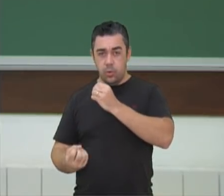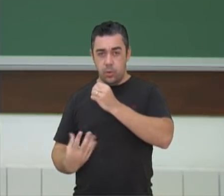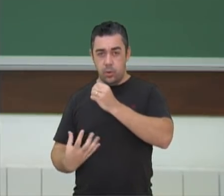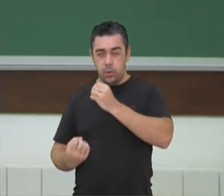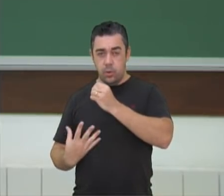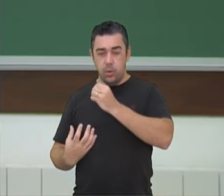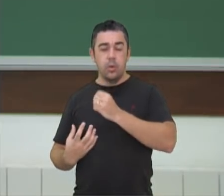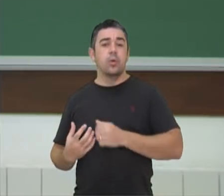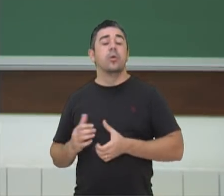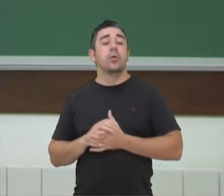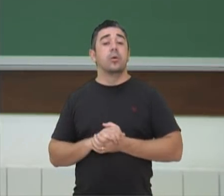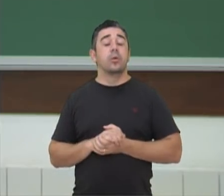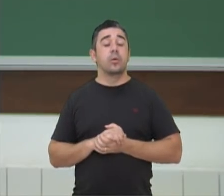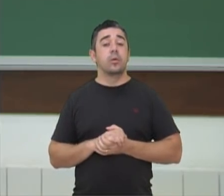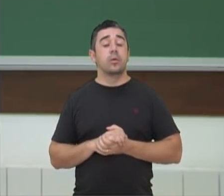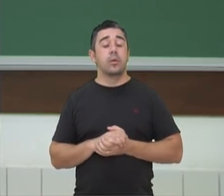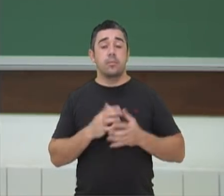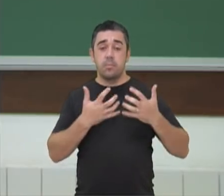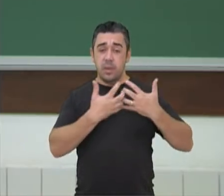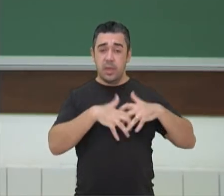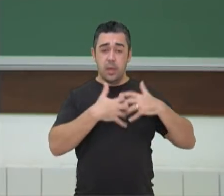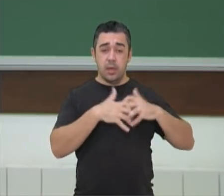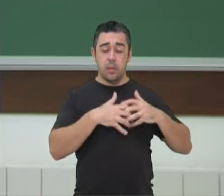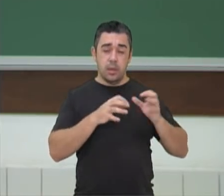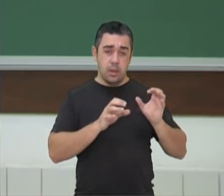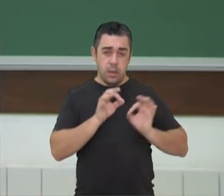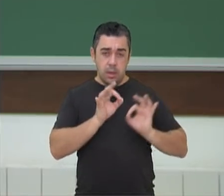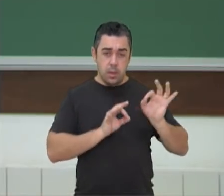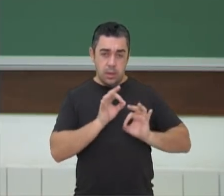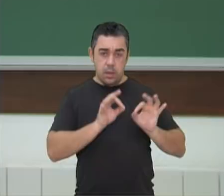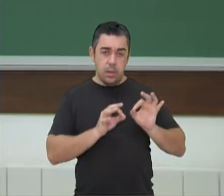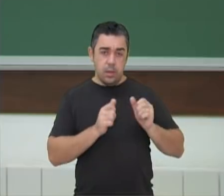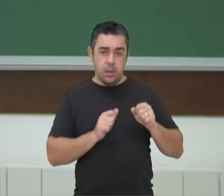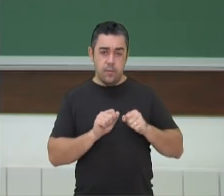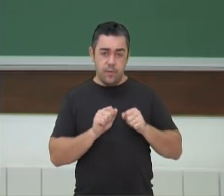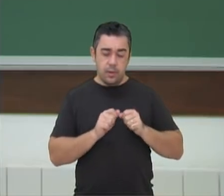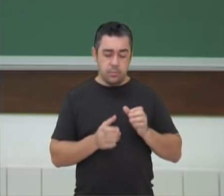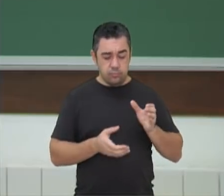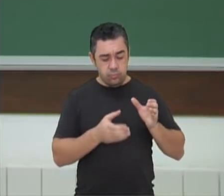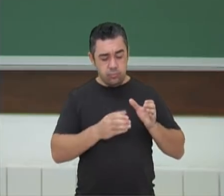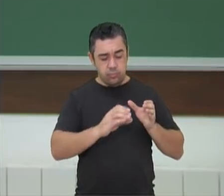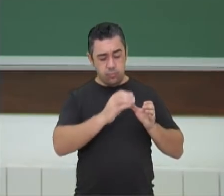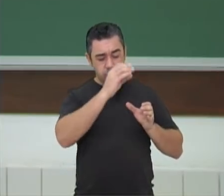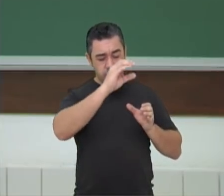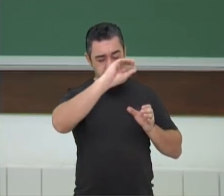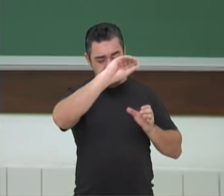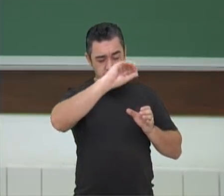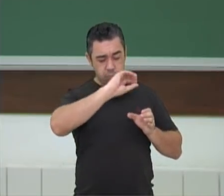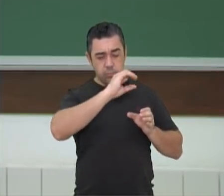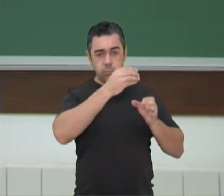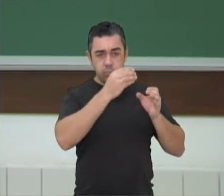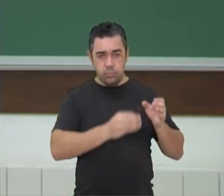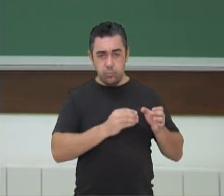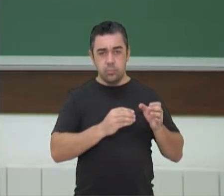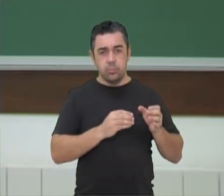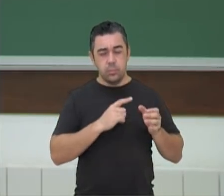das lentes. A parte mecânica são as peças que sustentam, que seguram, que suportam essas lentes.